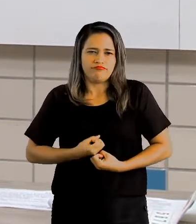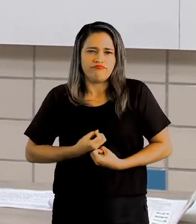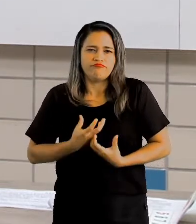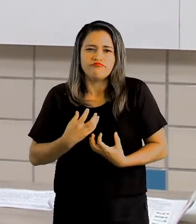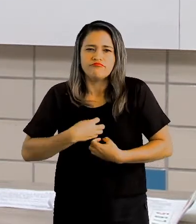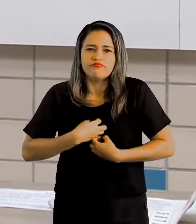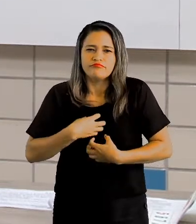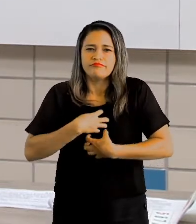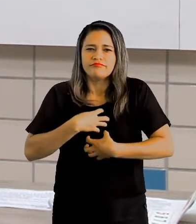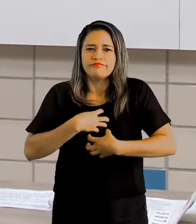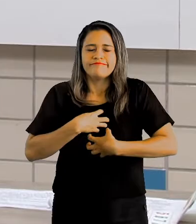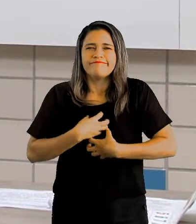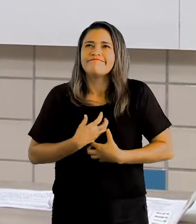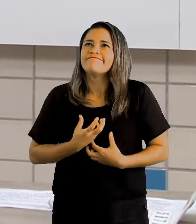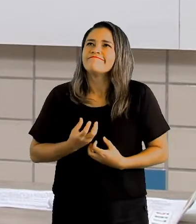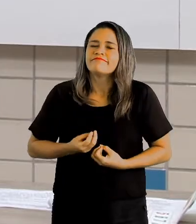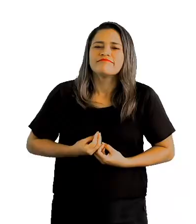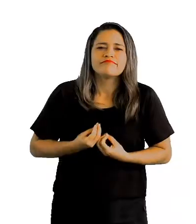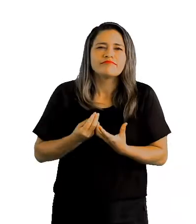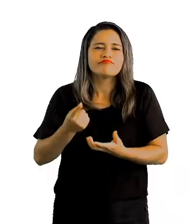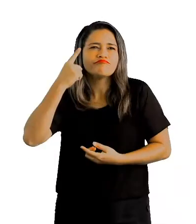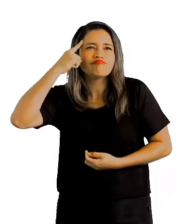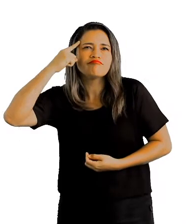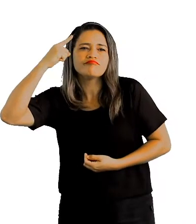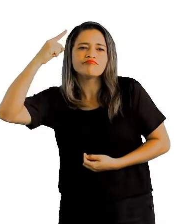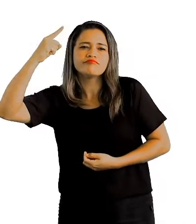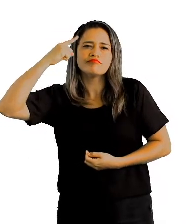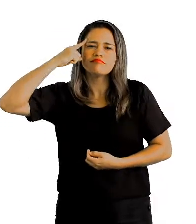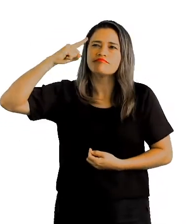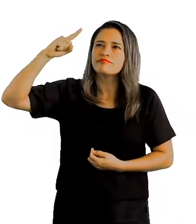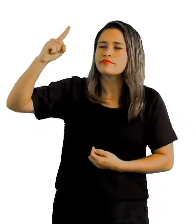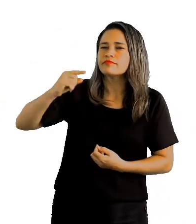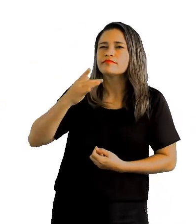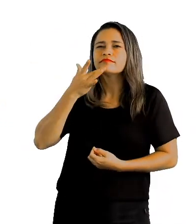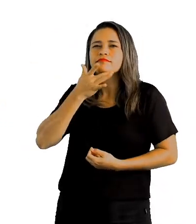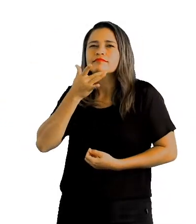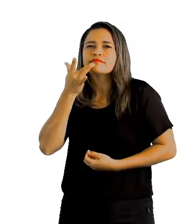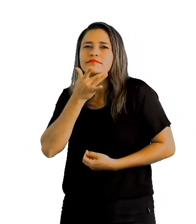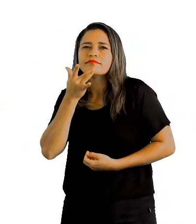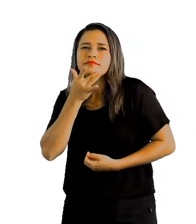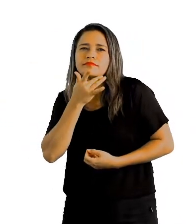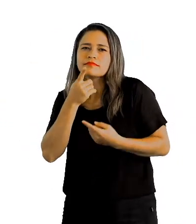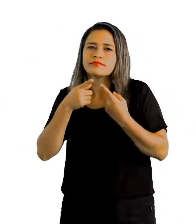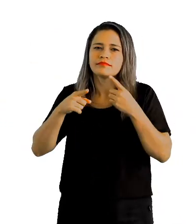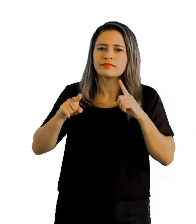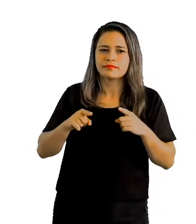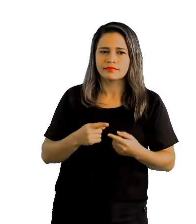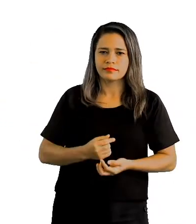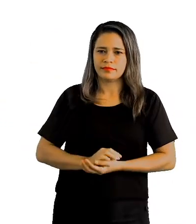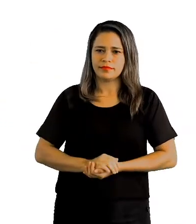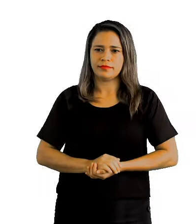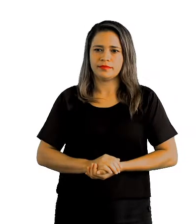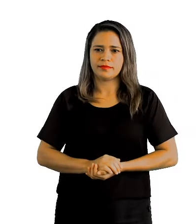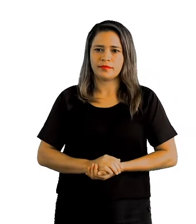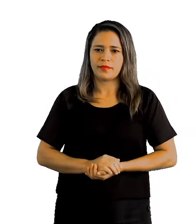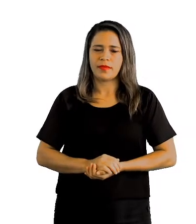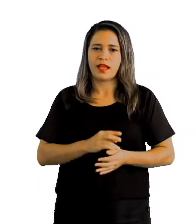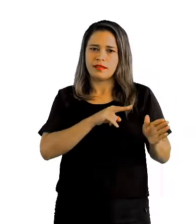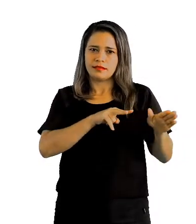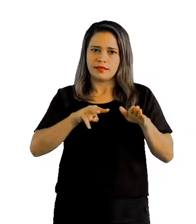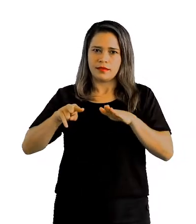É uma forma de expor suas ideias, uma forma mais gostosa, com melodia. Vamos lá? A semana